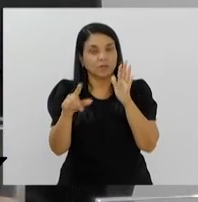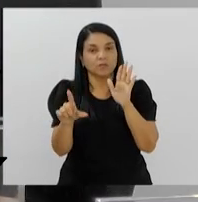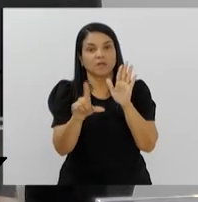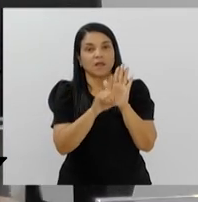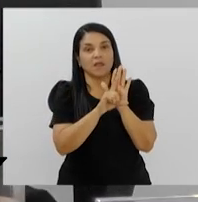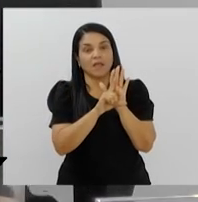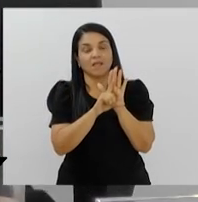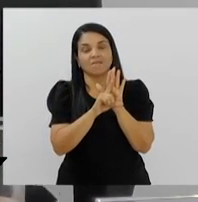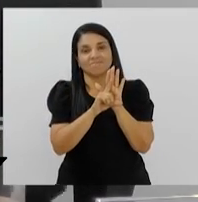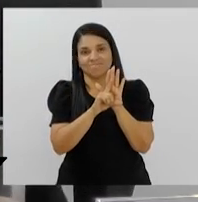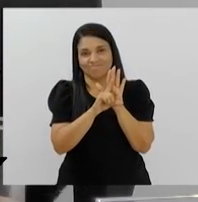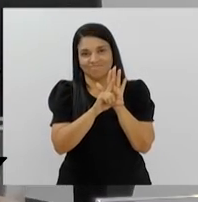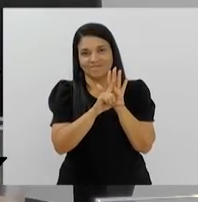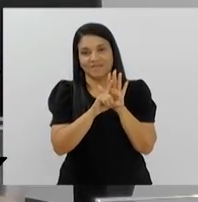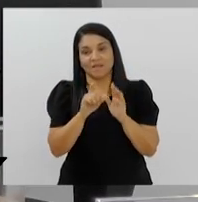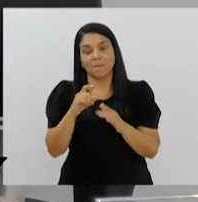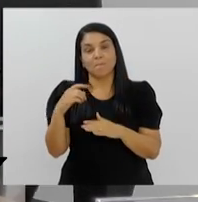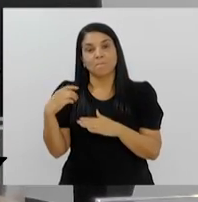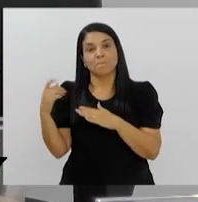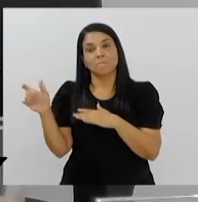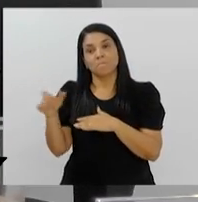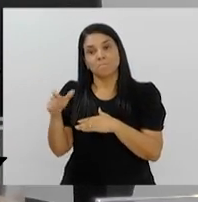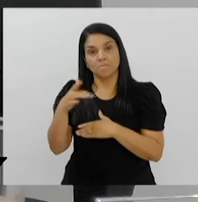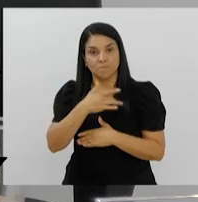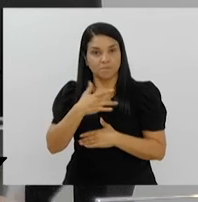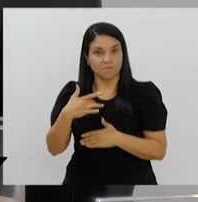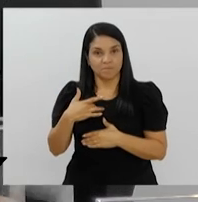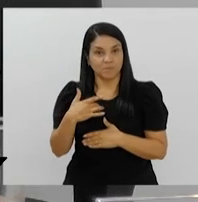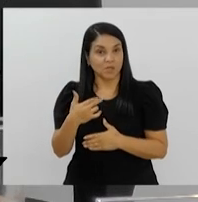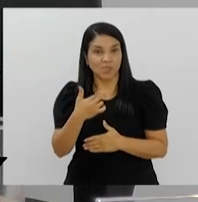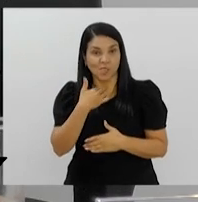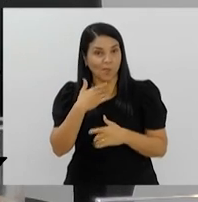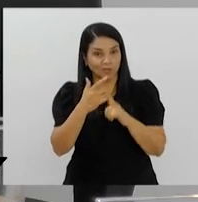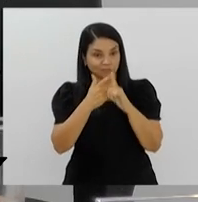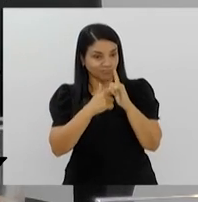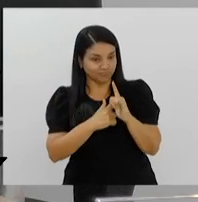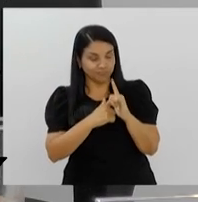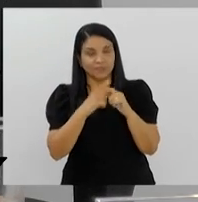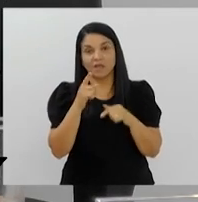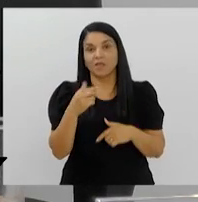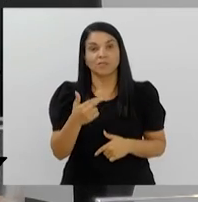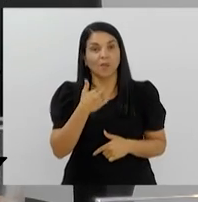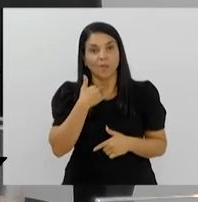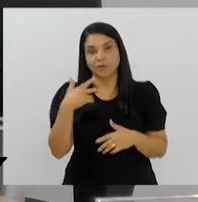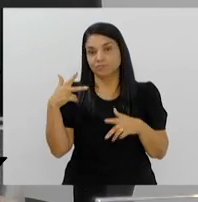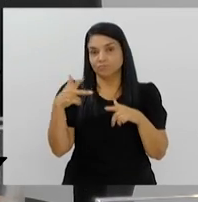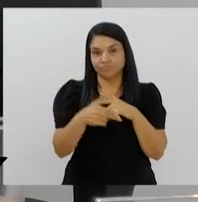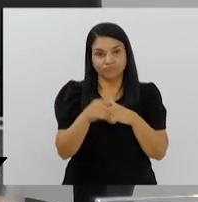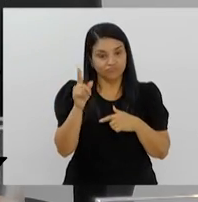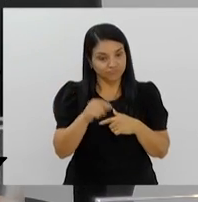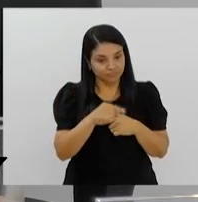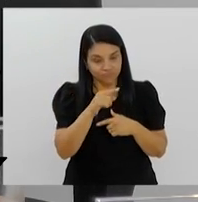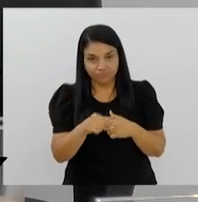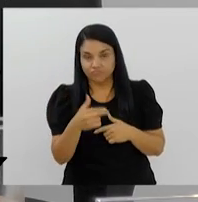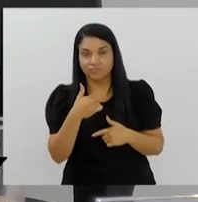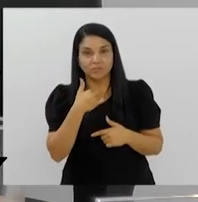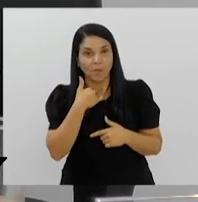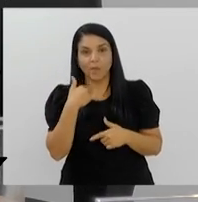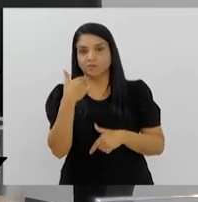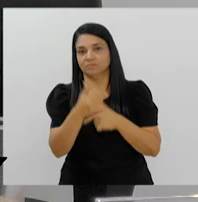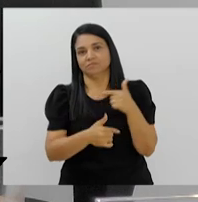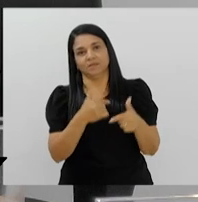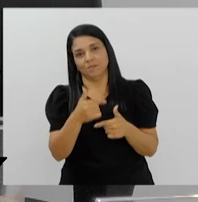dos planos de saúde que não podem suspender que não podem interromper a sua prestação de